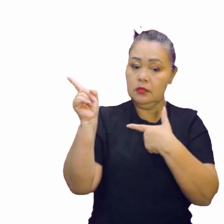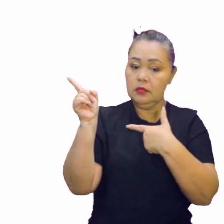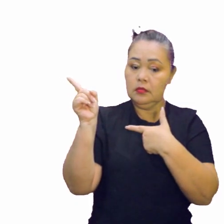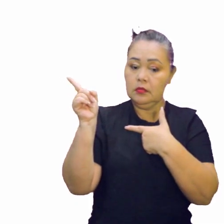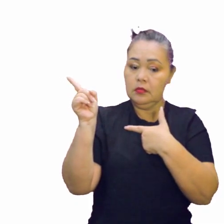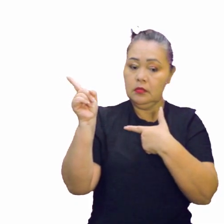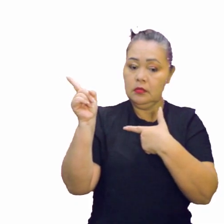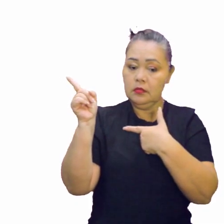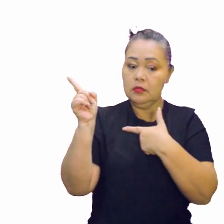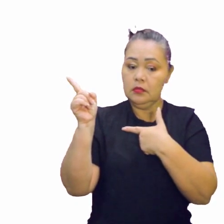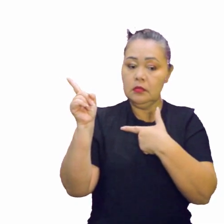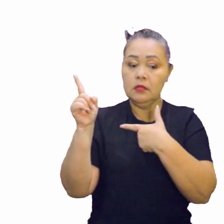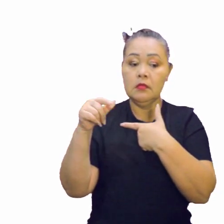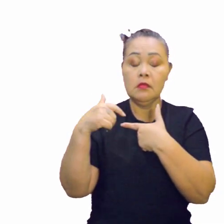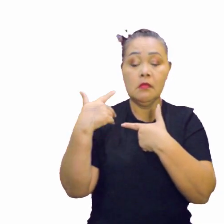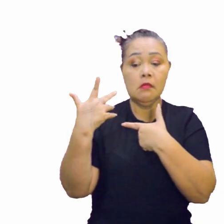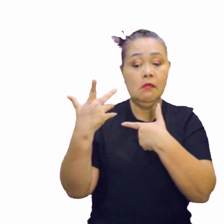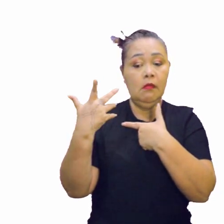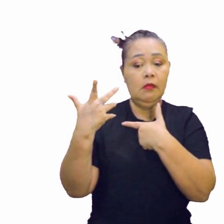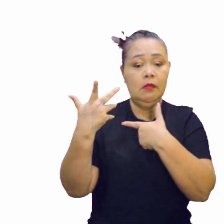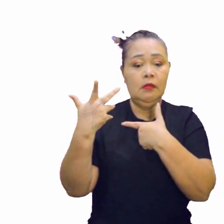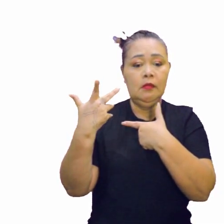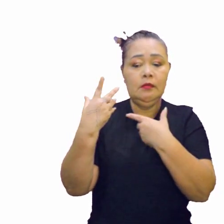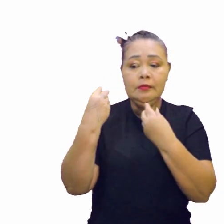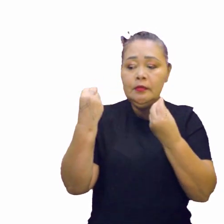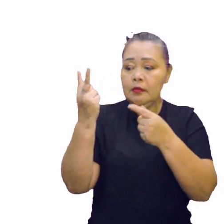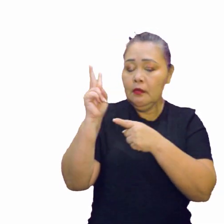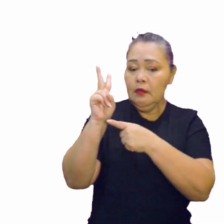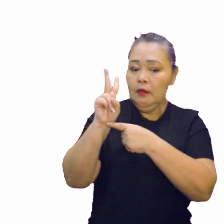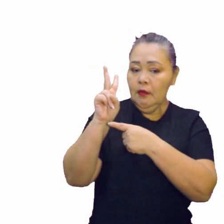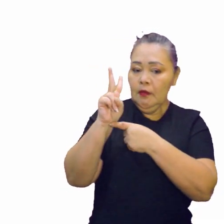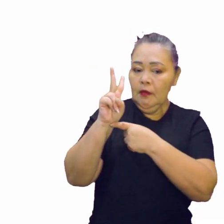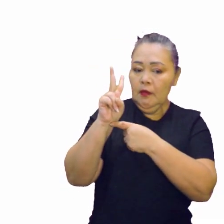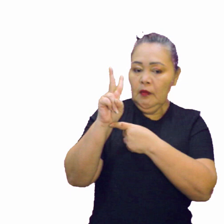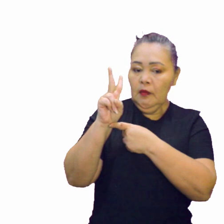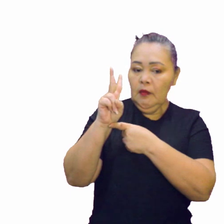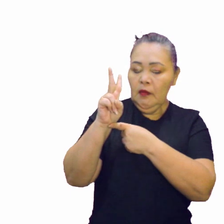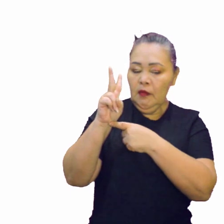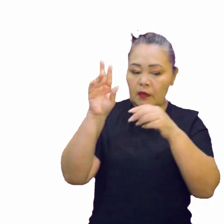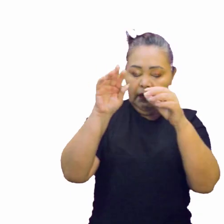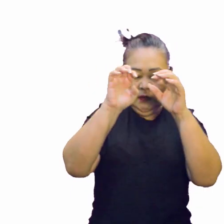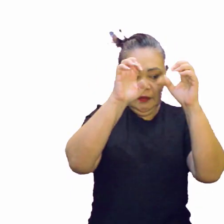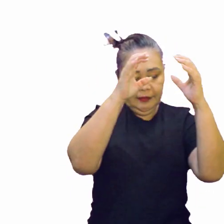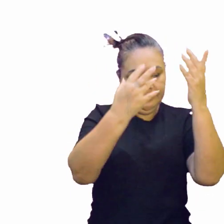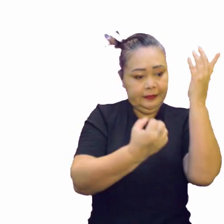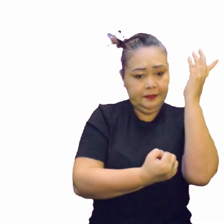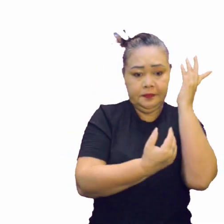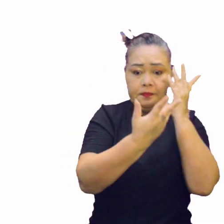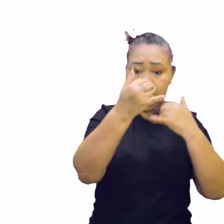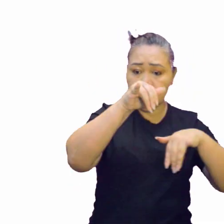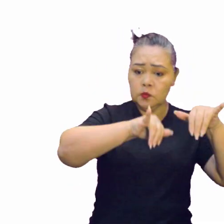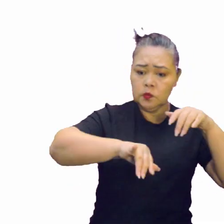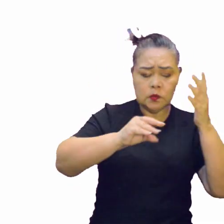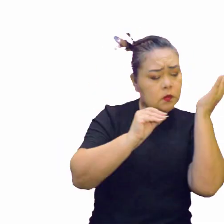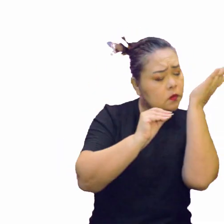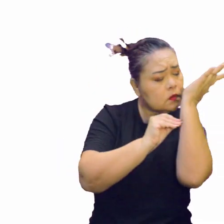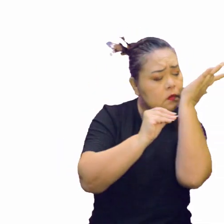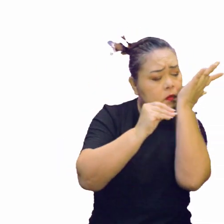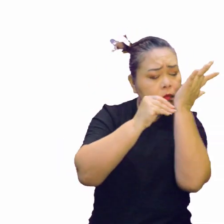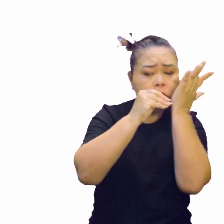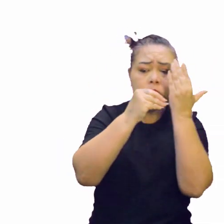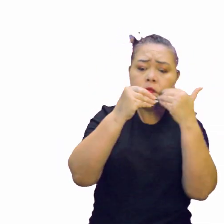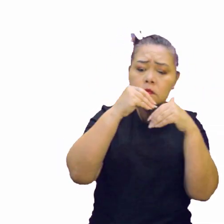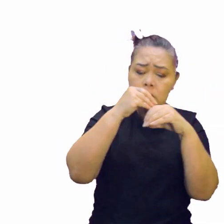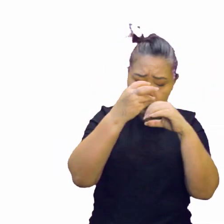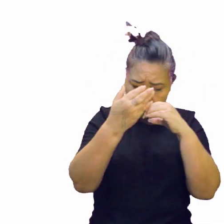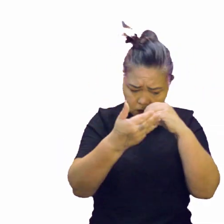respeito de manutenção da estrutura físico-química e micro-organismos que compõem o sistema solar,